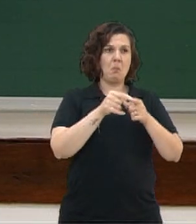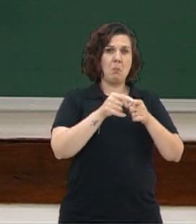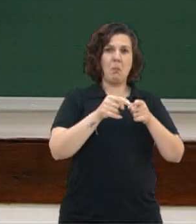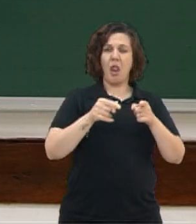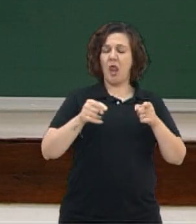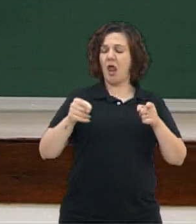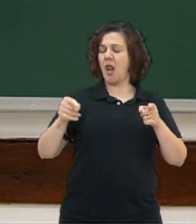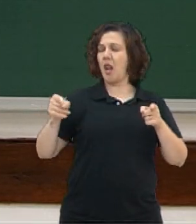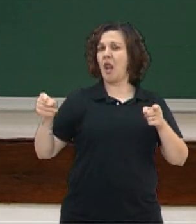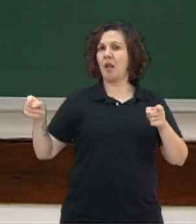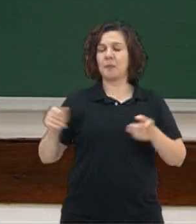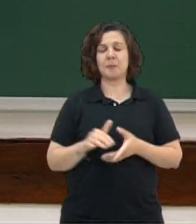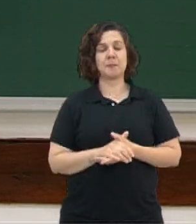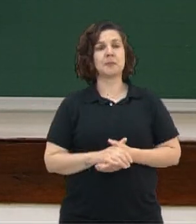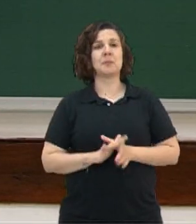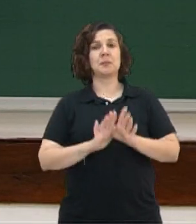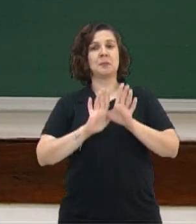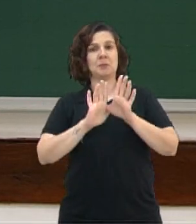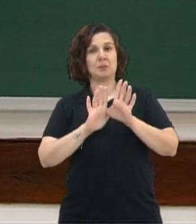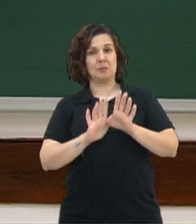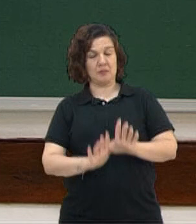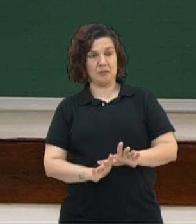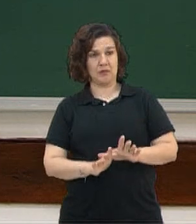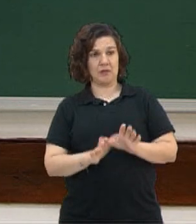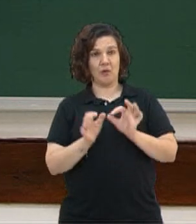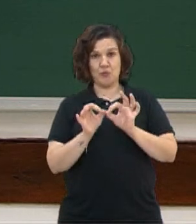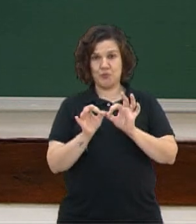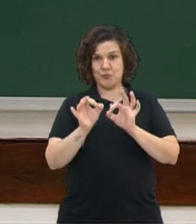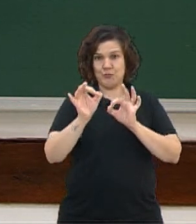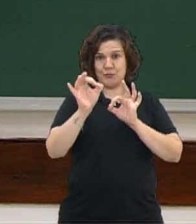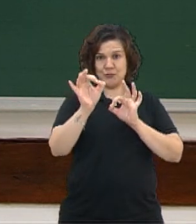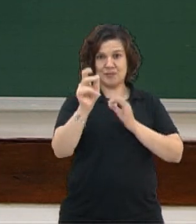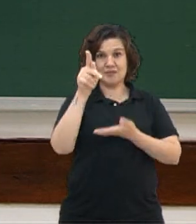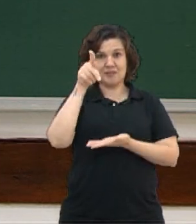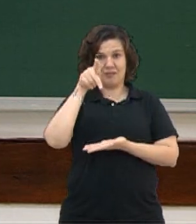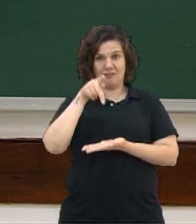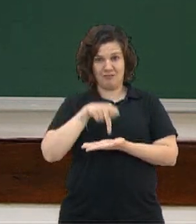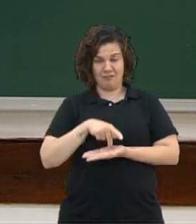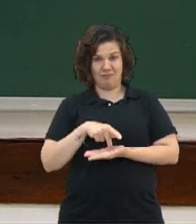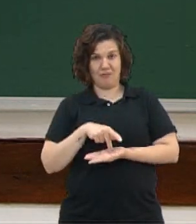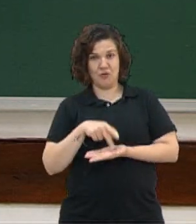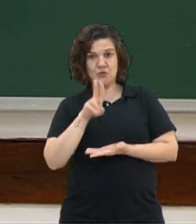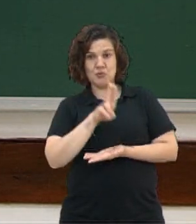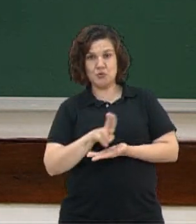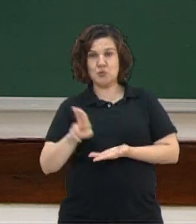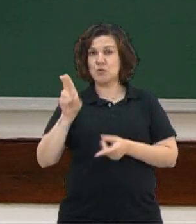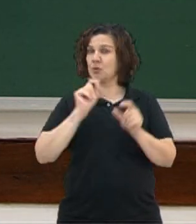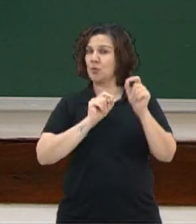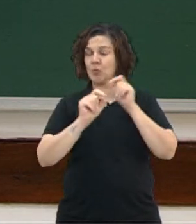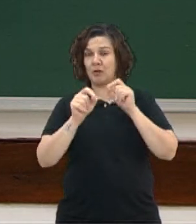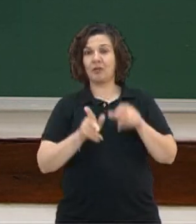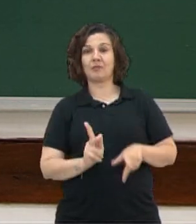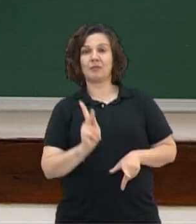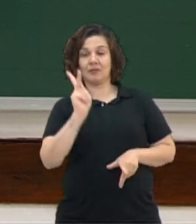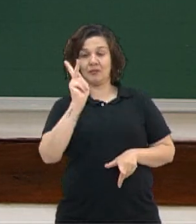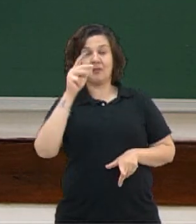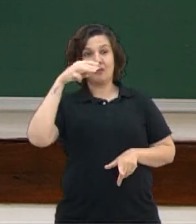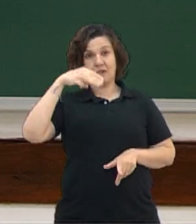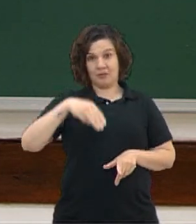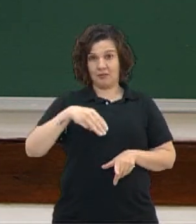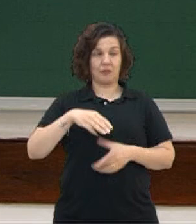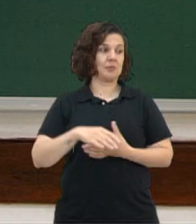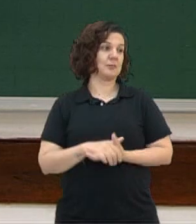número bastante grande. E quando a gente fala em distância real entre localidades, nós estamos utilizando geralmente a unidade de